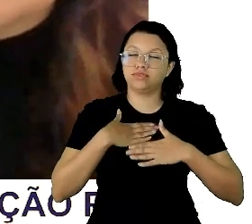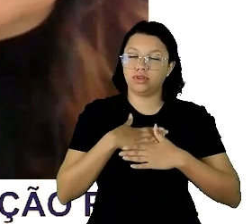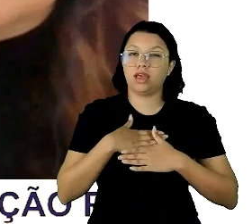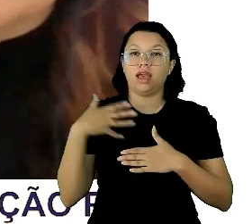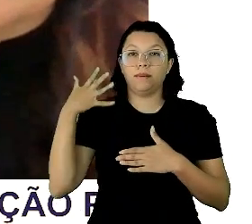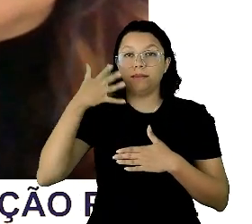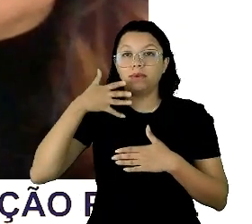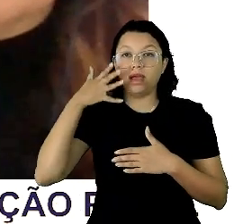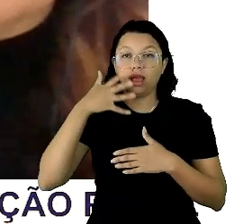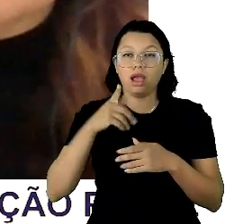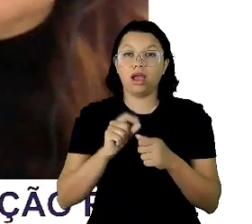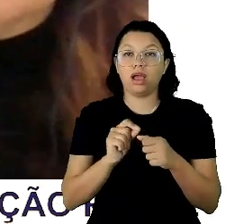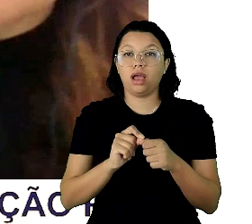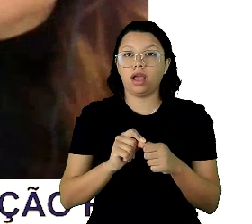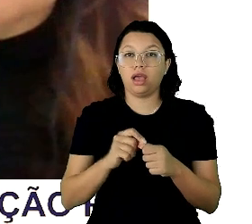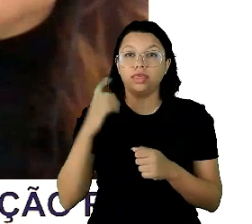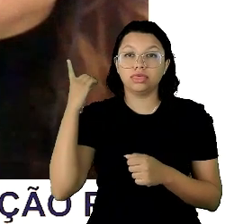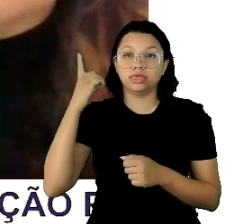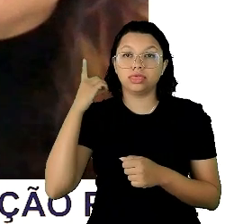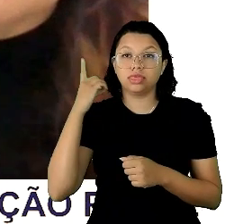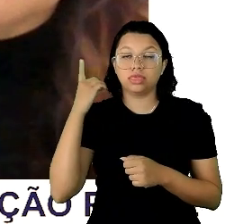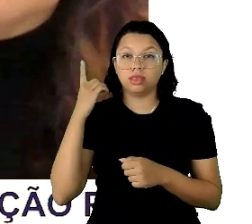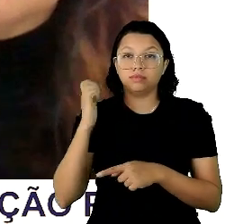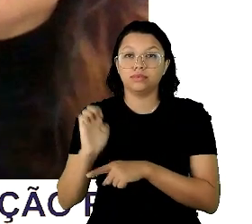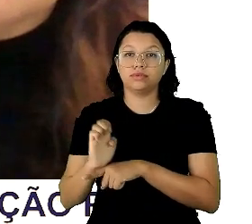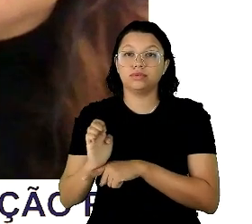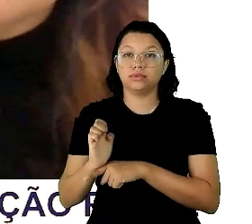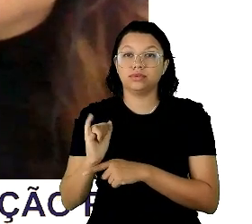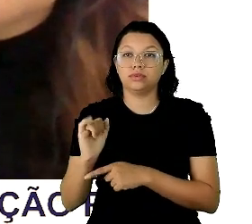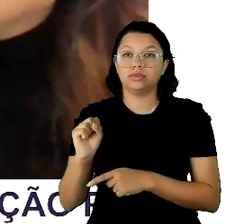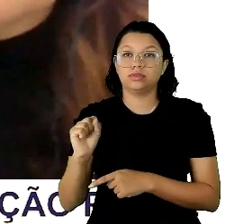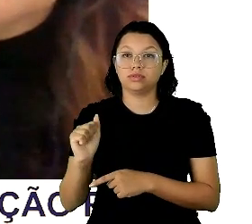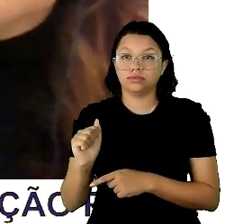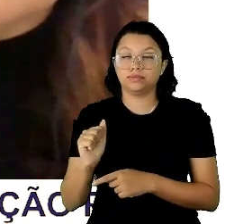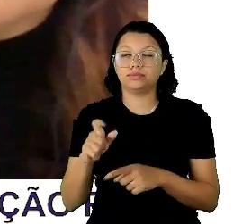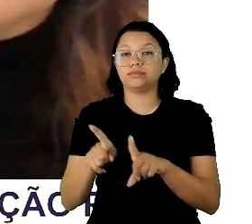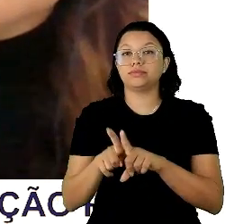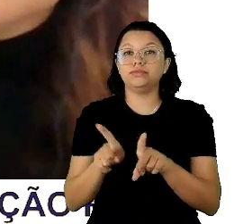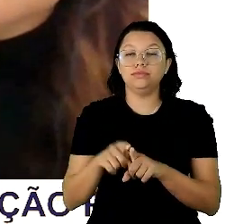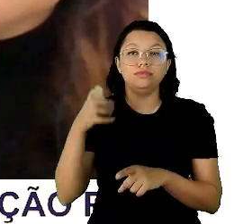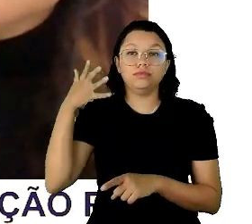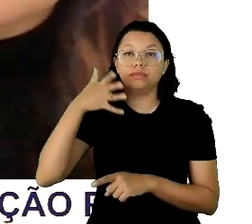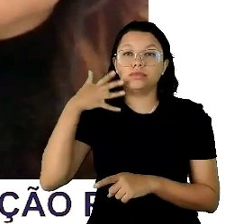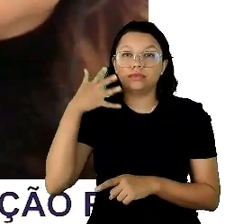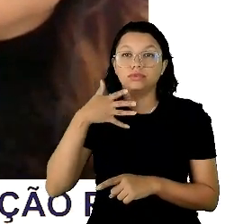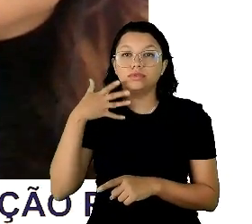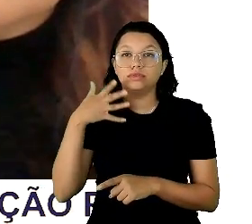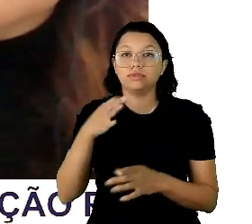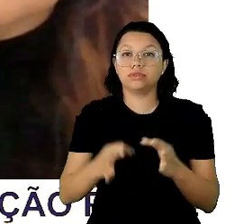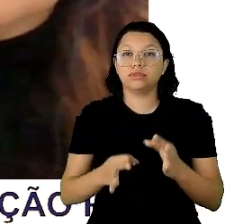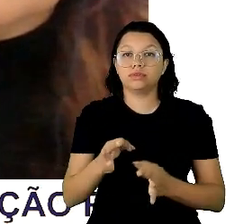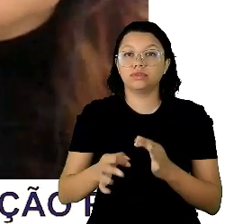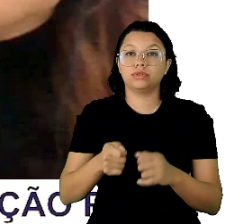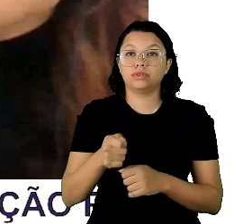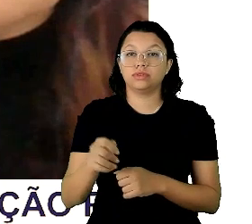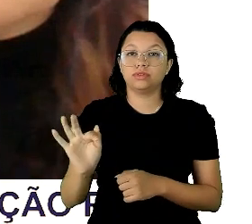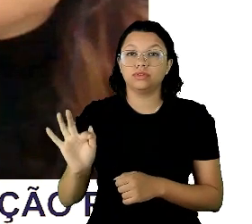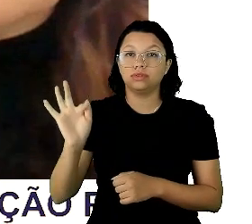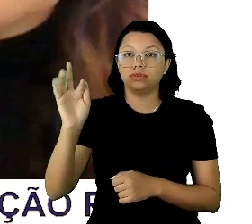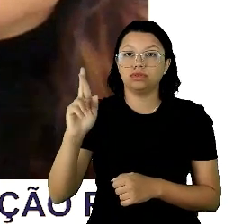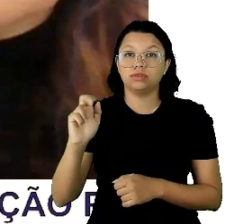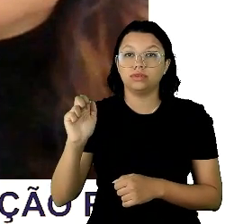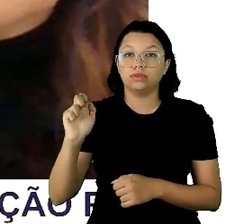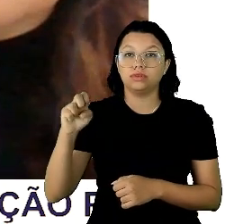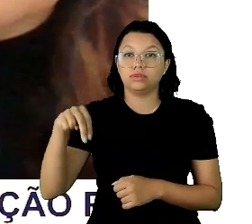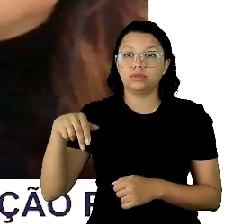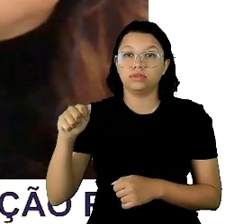palestra da deputada estadual Isa Pena e também a palestra da juíza federal Renata